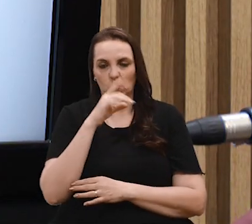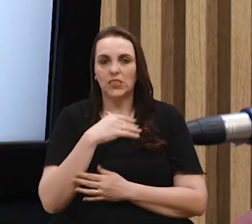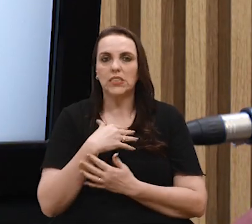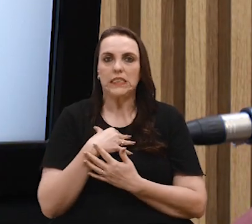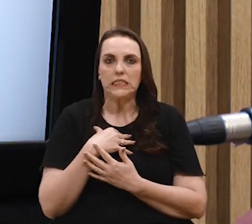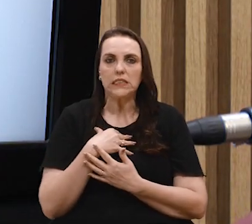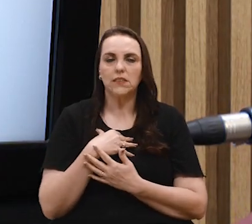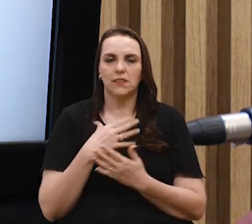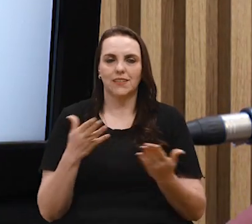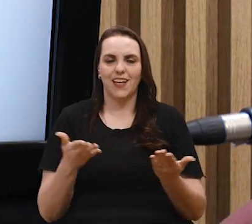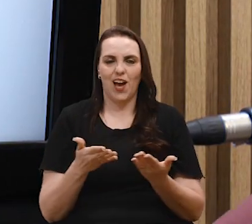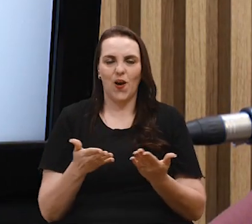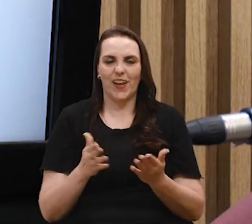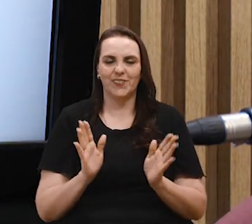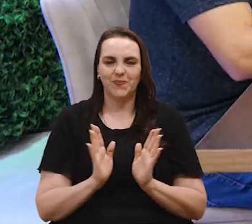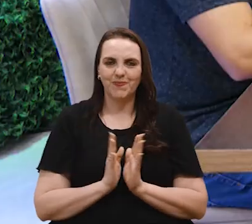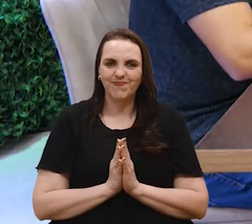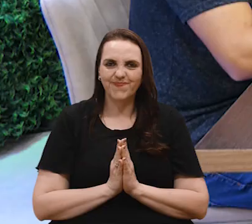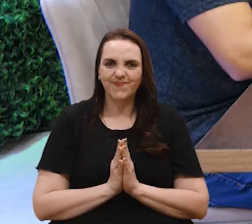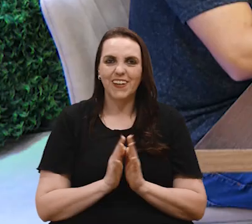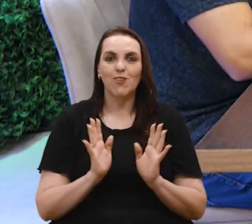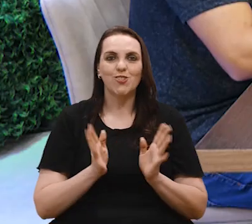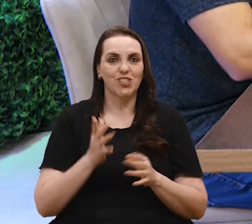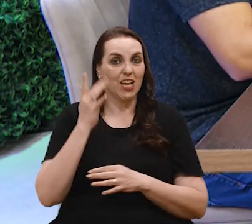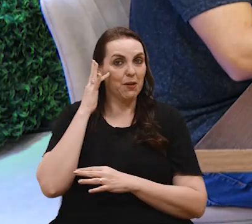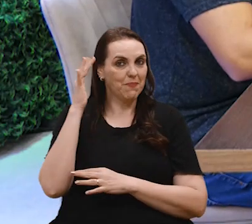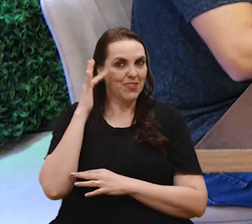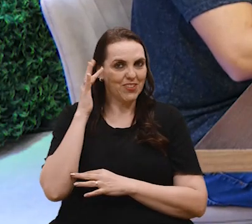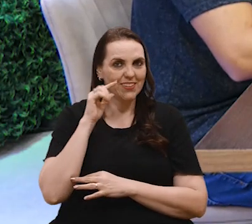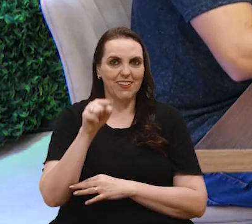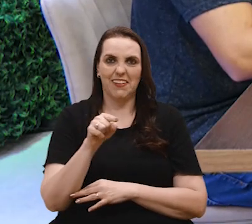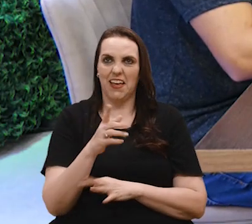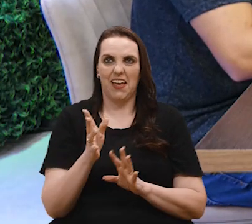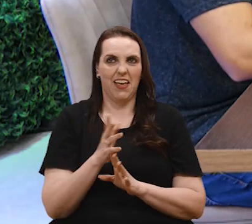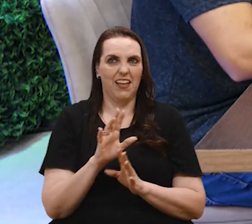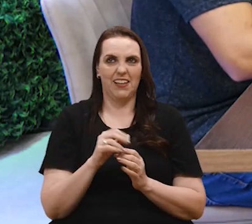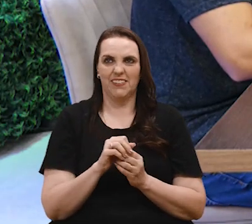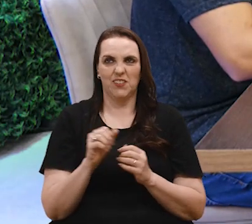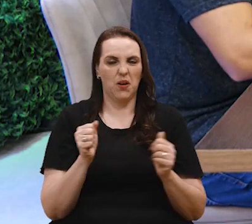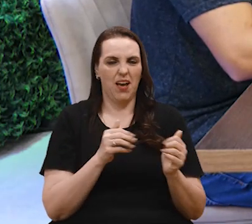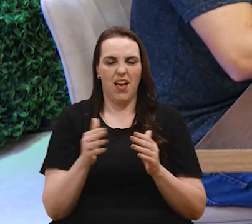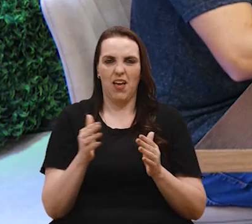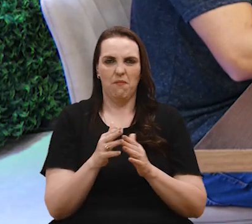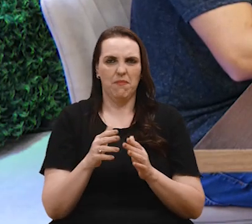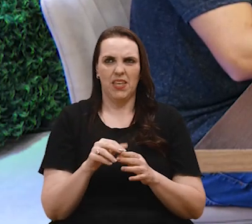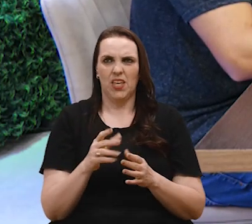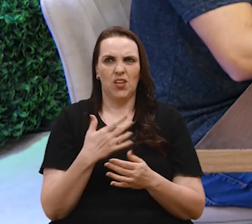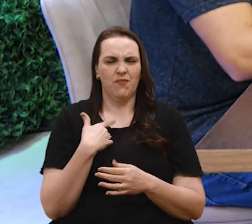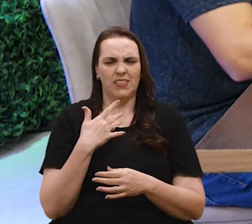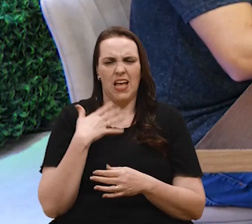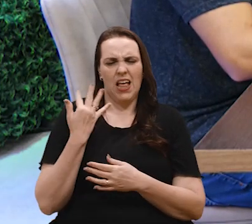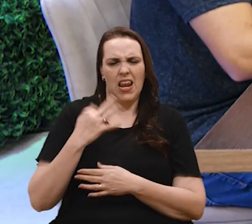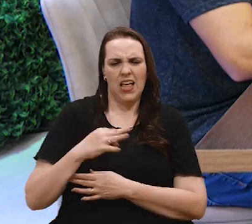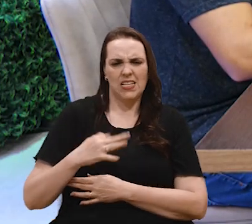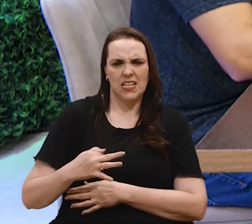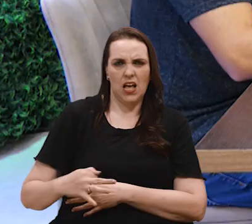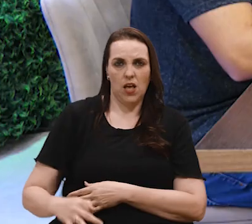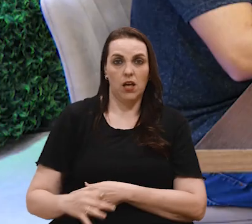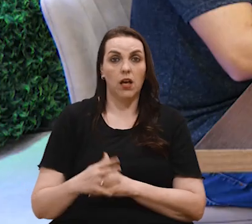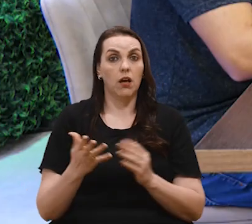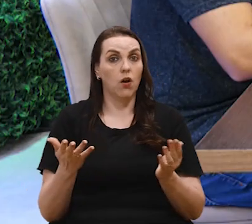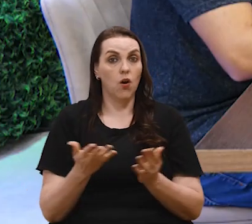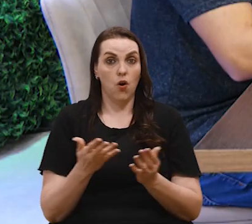Deus, e agora? Né? Eu já imaginei que no caminho ele fosse se arrebentar, ia estar sempre